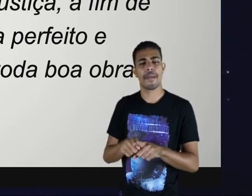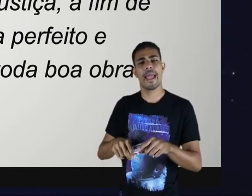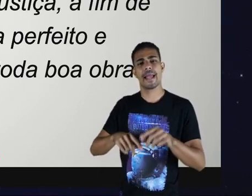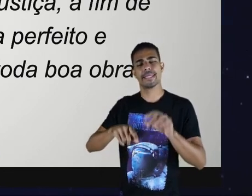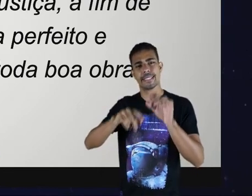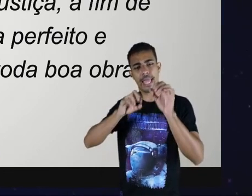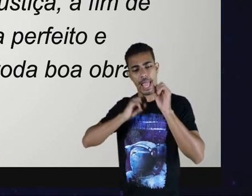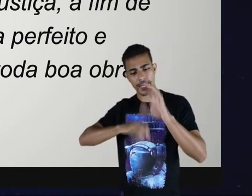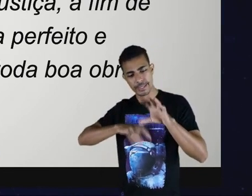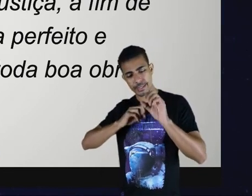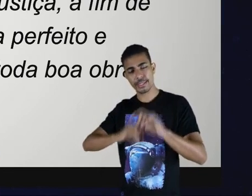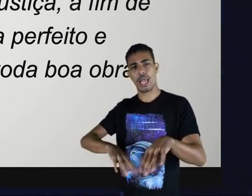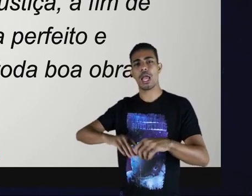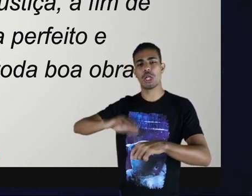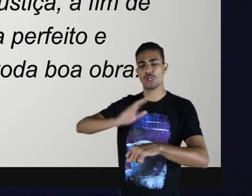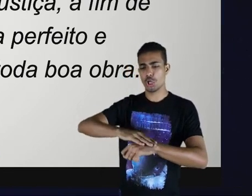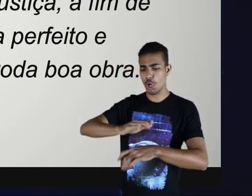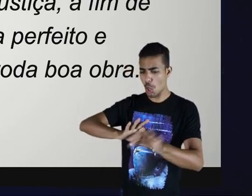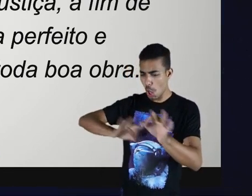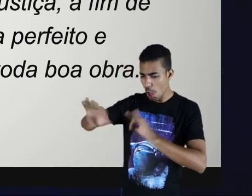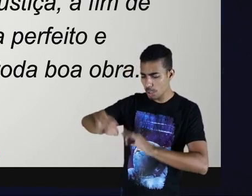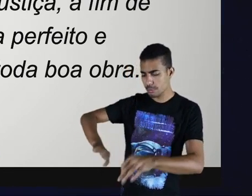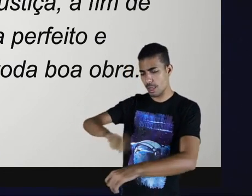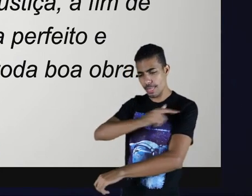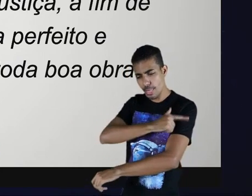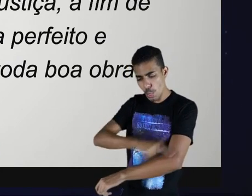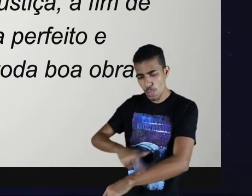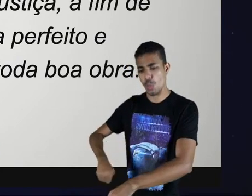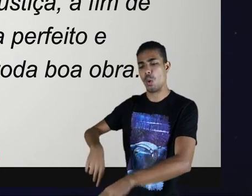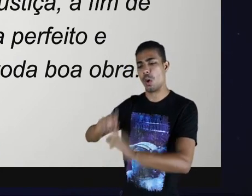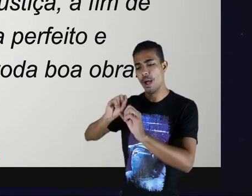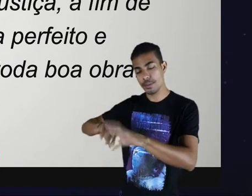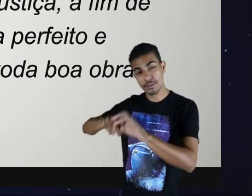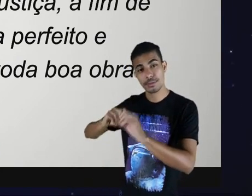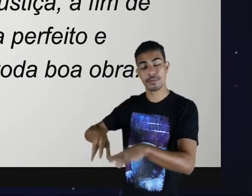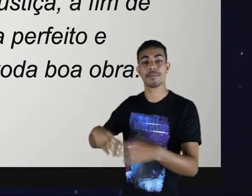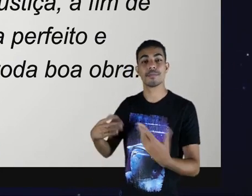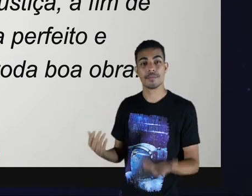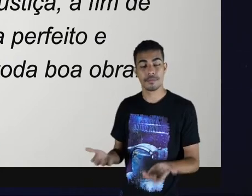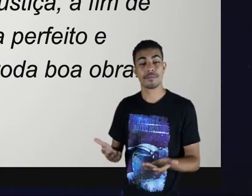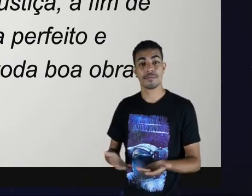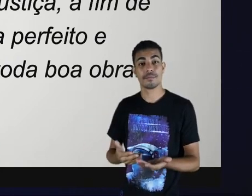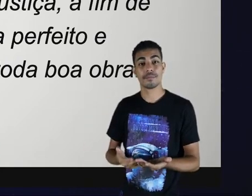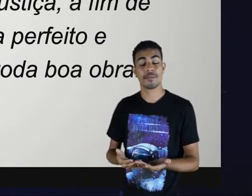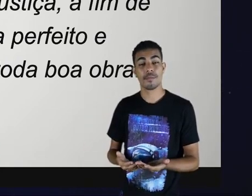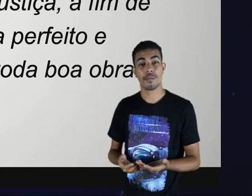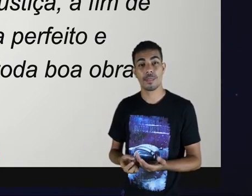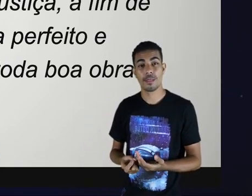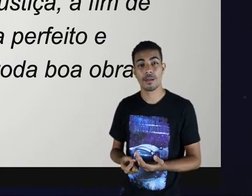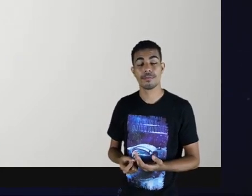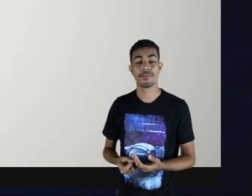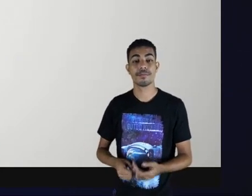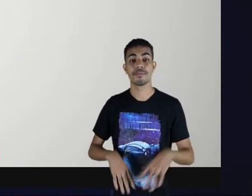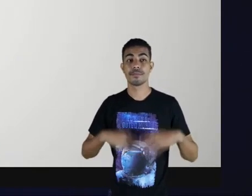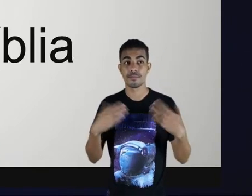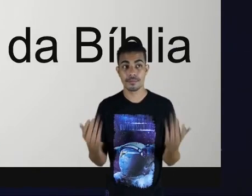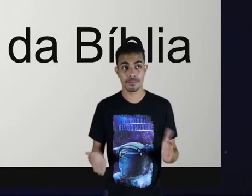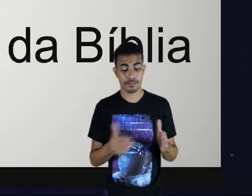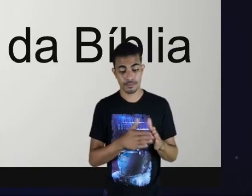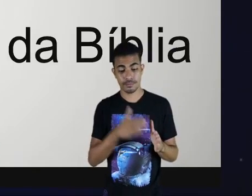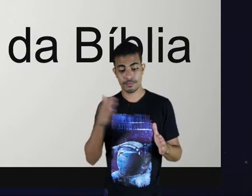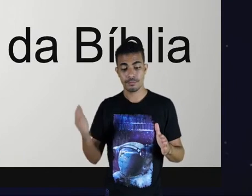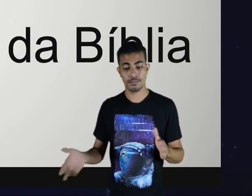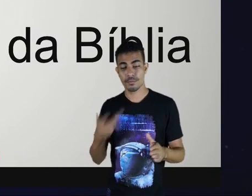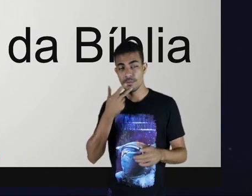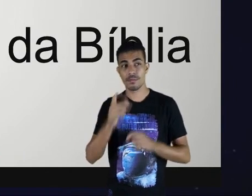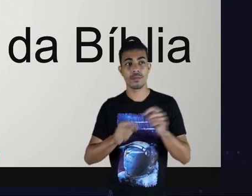de repreensão, de correção, de educação. Toda a Bíblia é inspirada. Então, a próxima